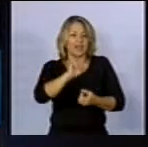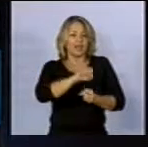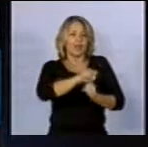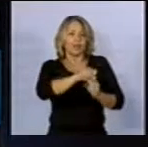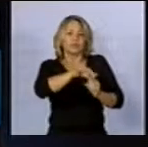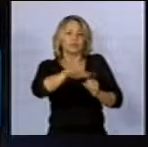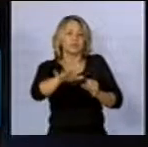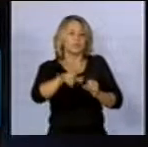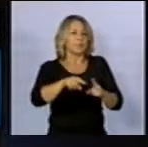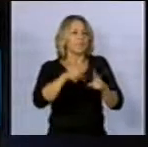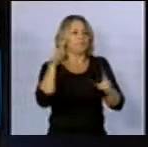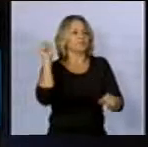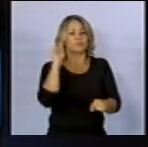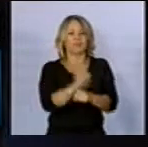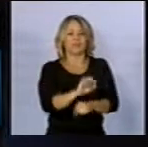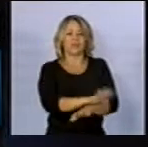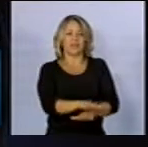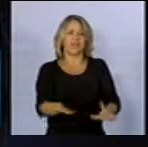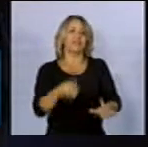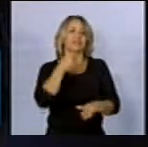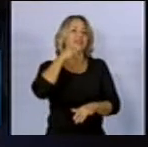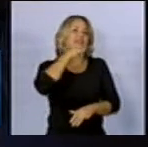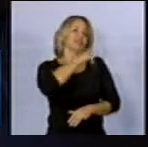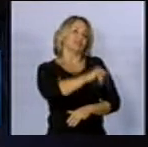para barrar sua irradiação